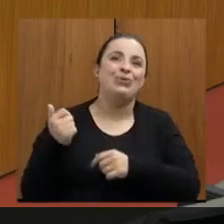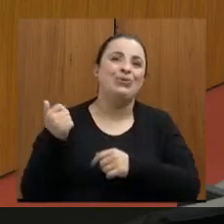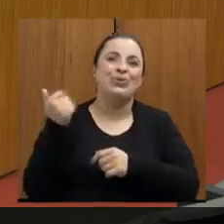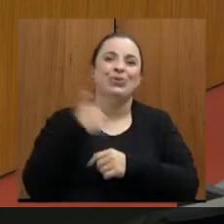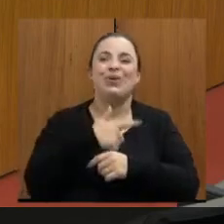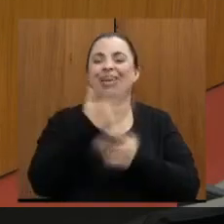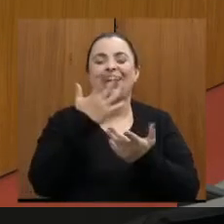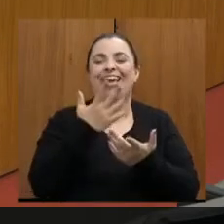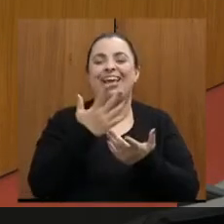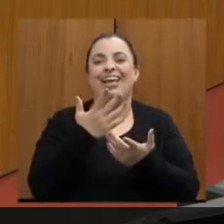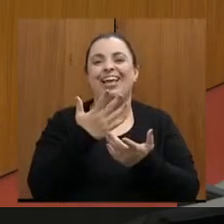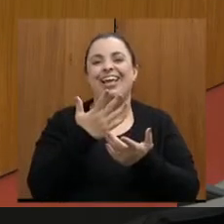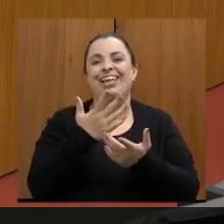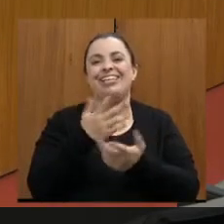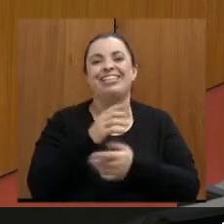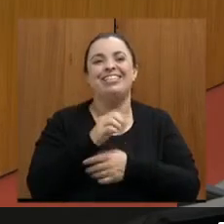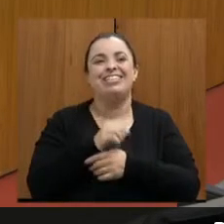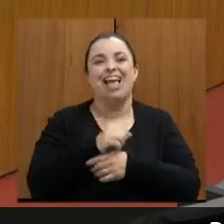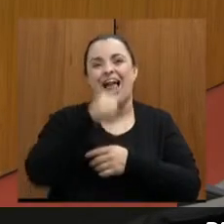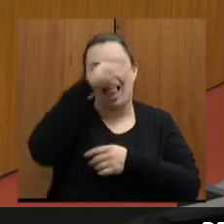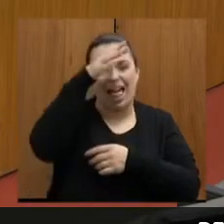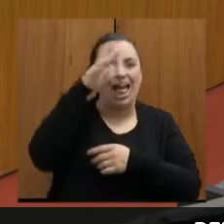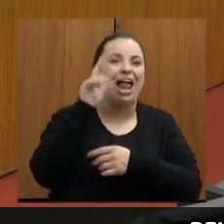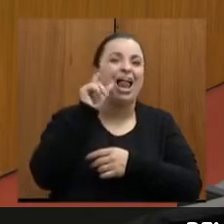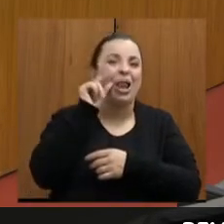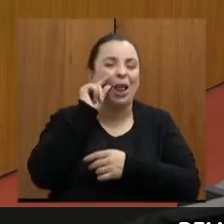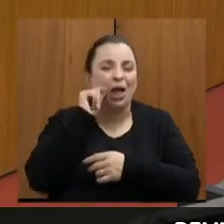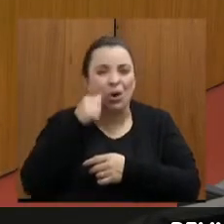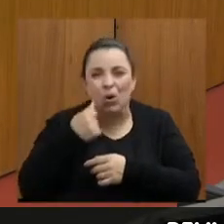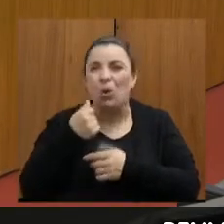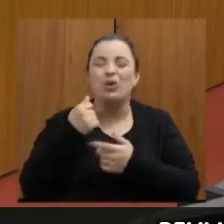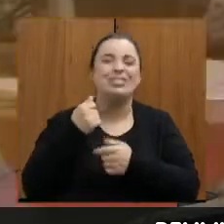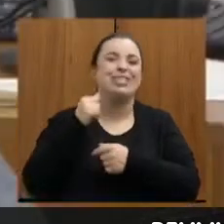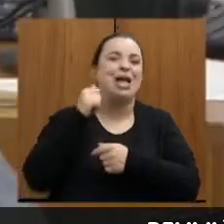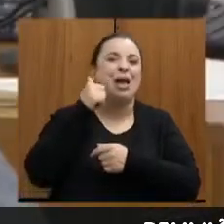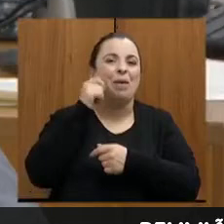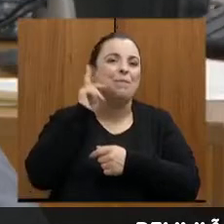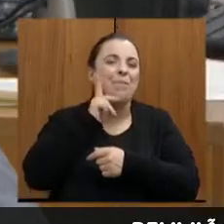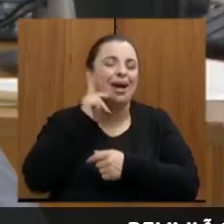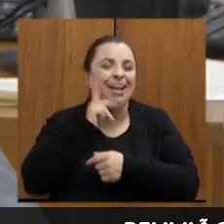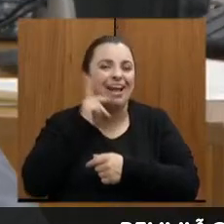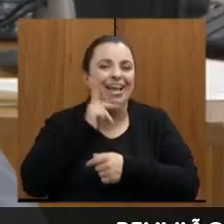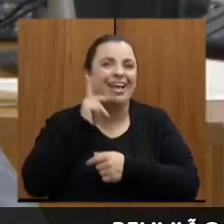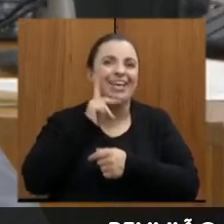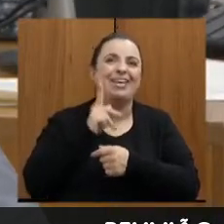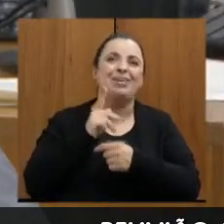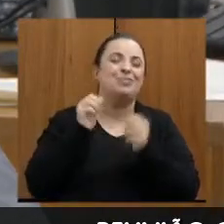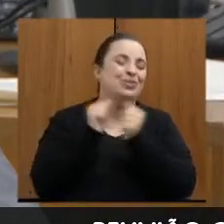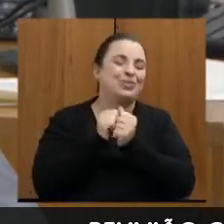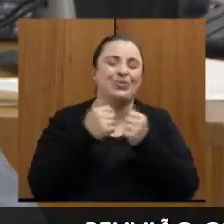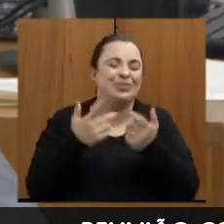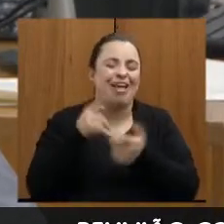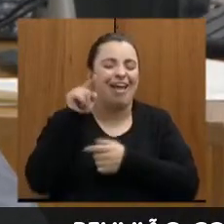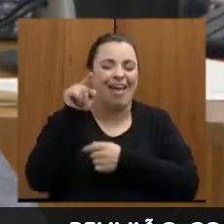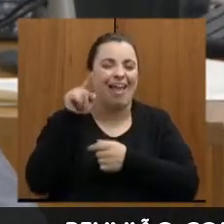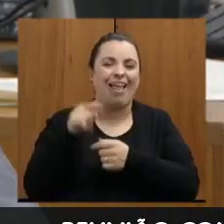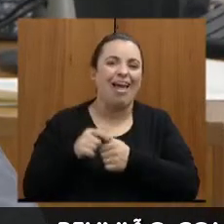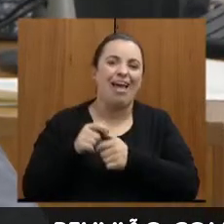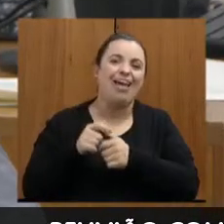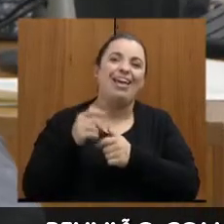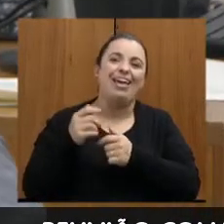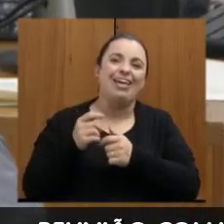Sergipe Alagoas Pernambuco Paraíba juntos realmente é um são vários